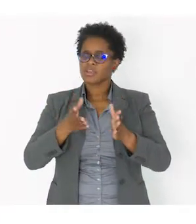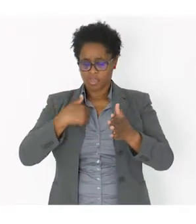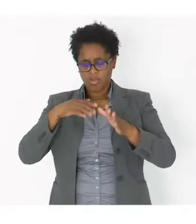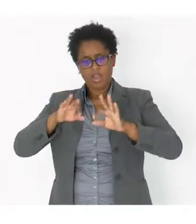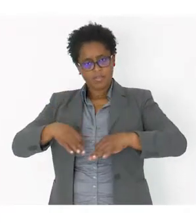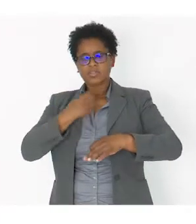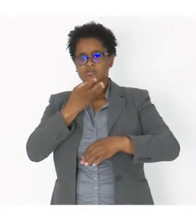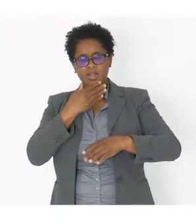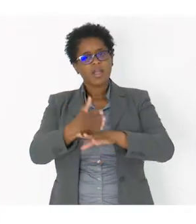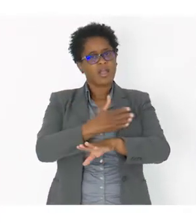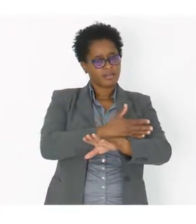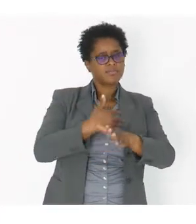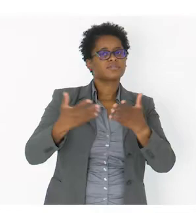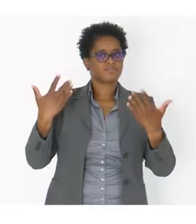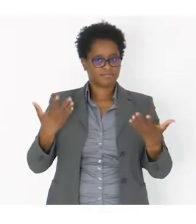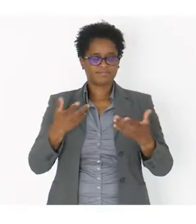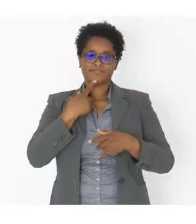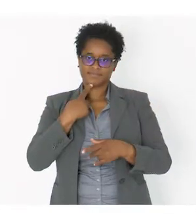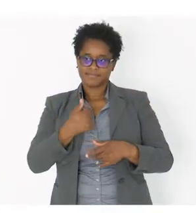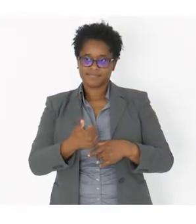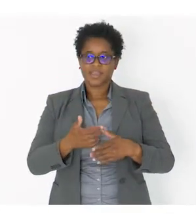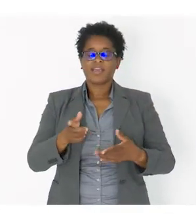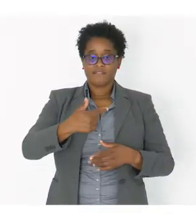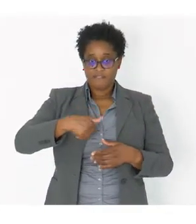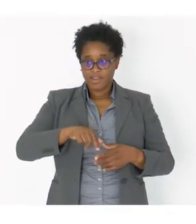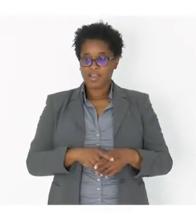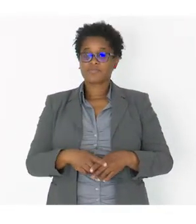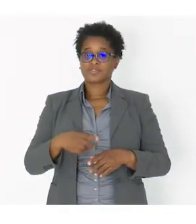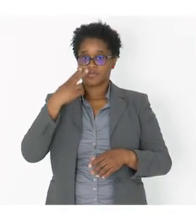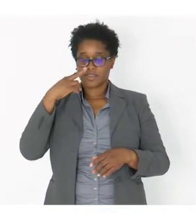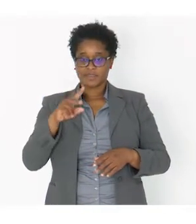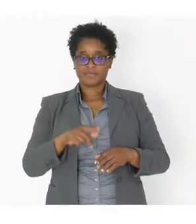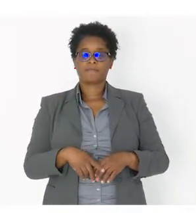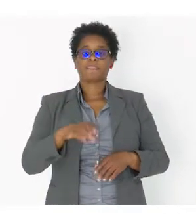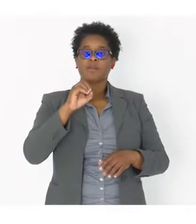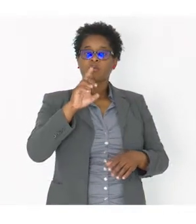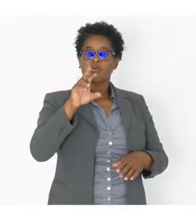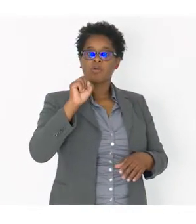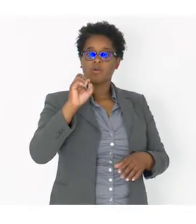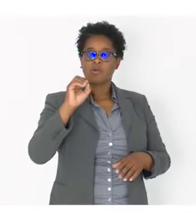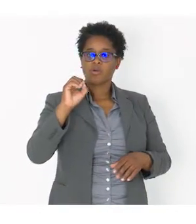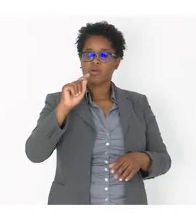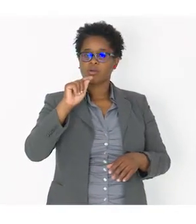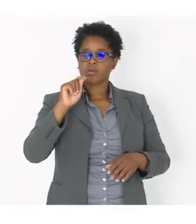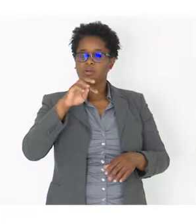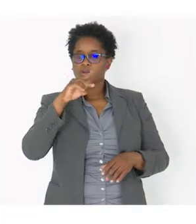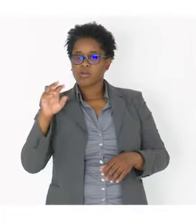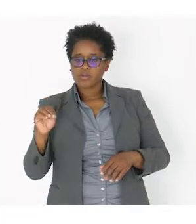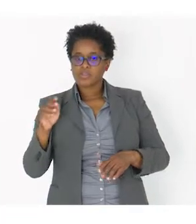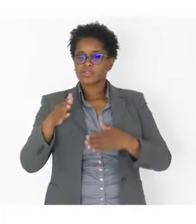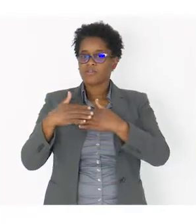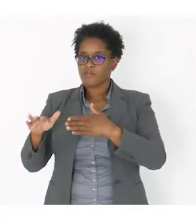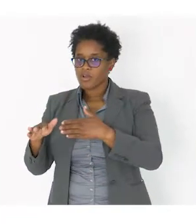acabei de esclarecer há bocado, certo? Então vamos lá. Os órgãos externos são